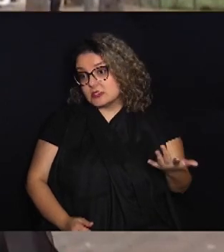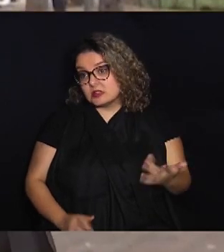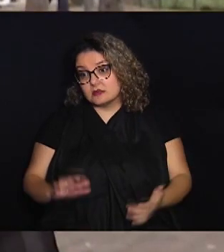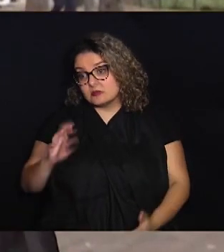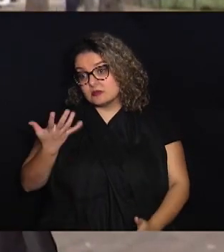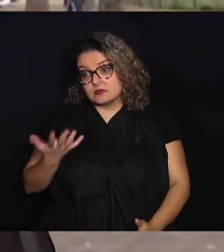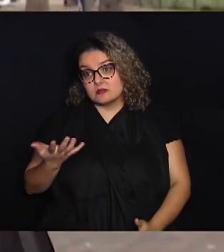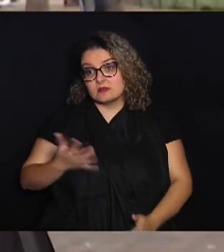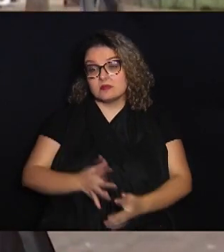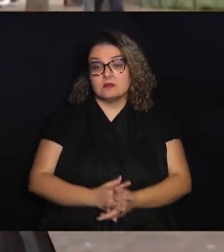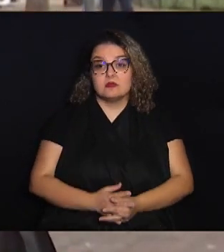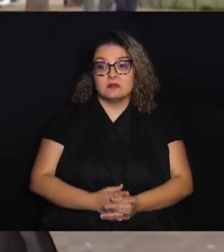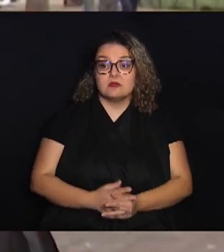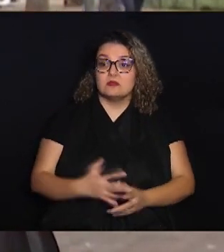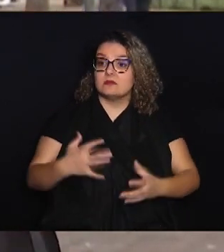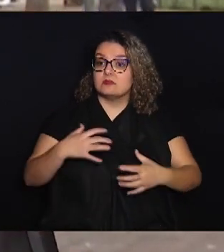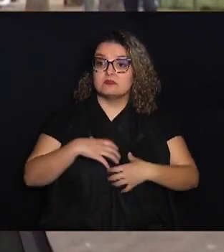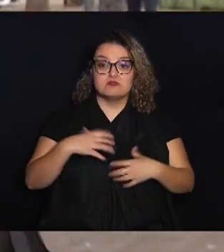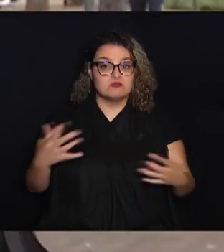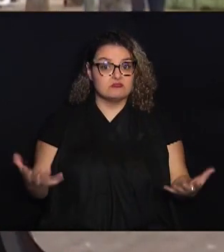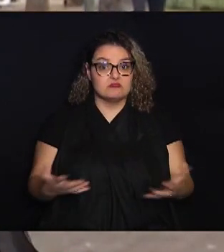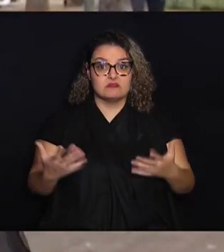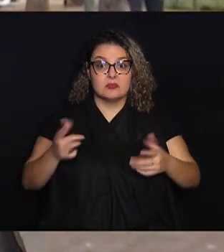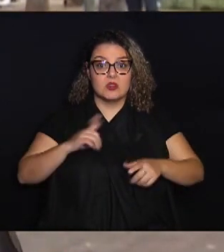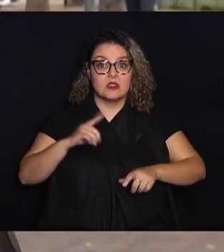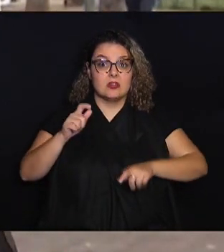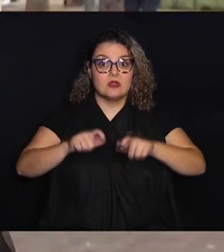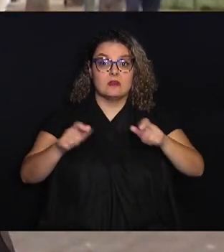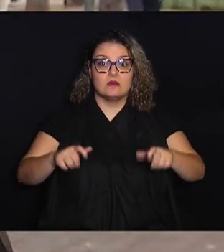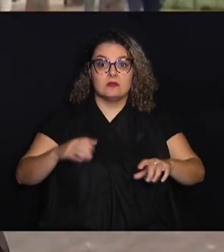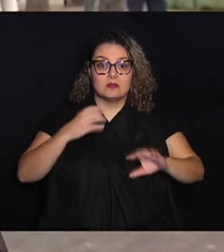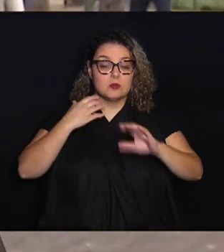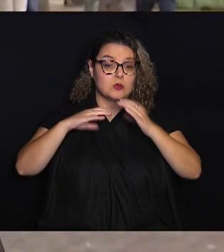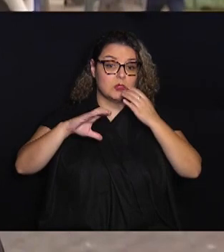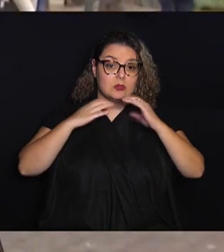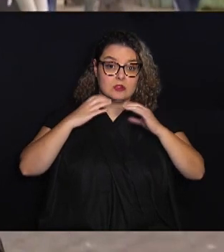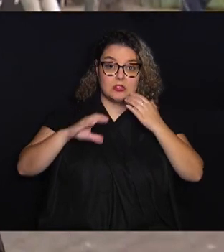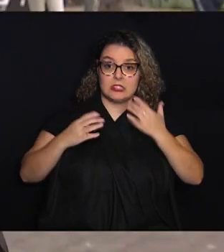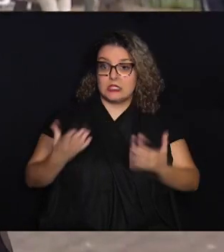se incentiva. Tem o pessoal do canto,